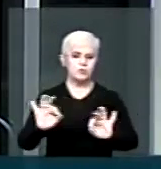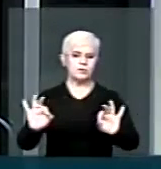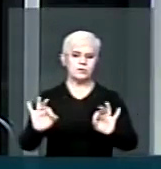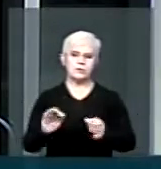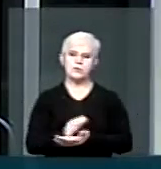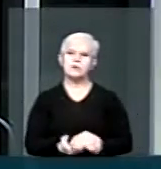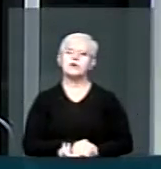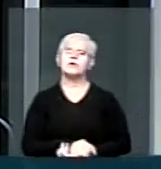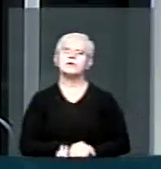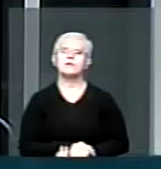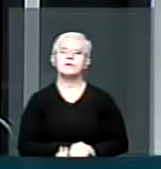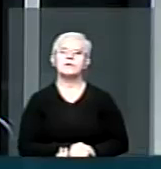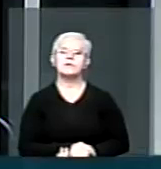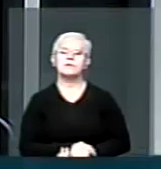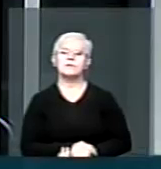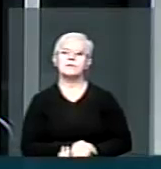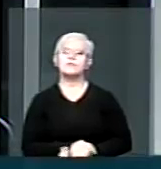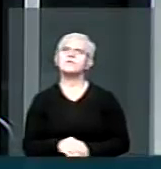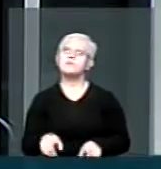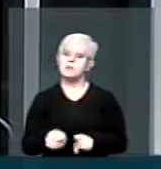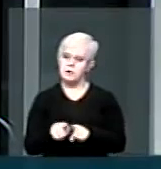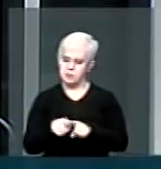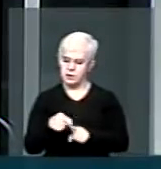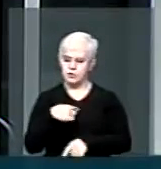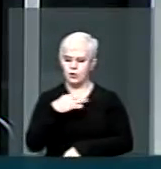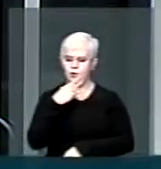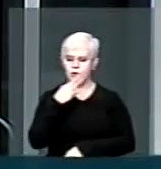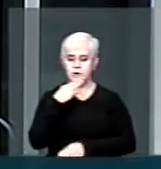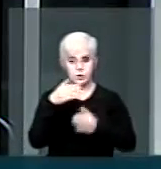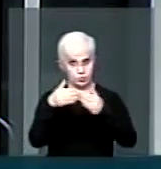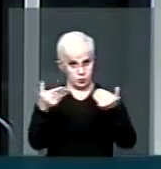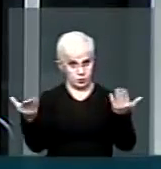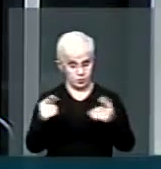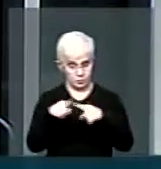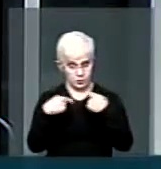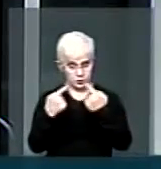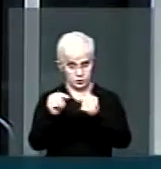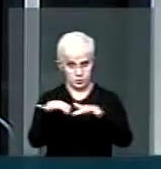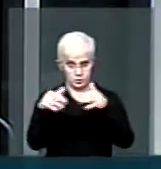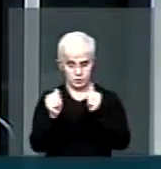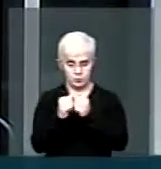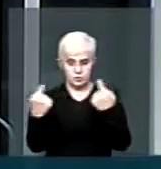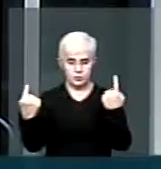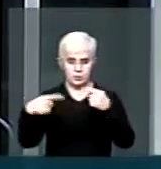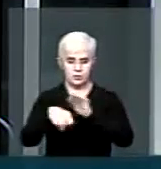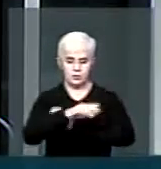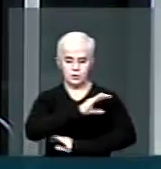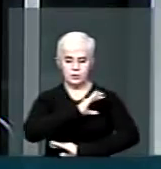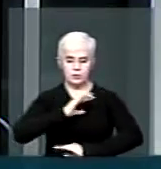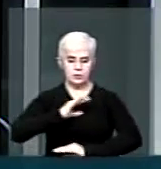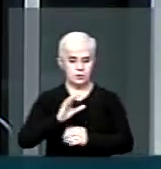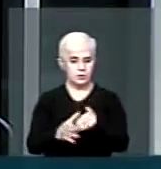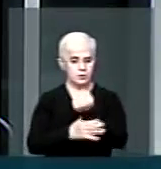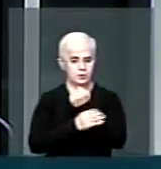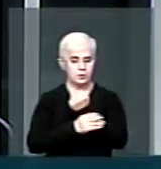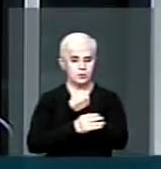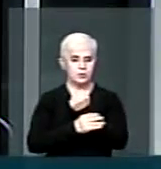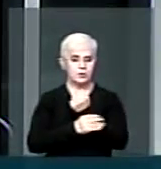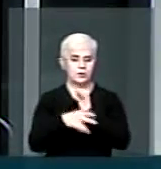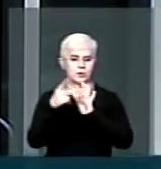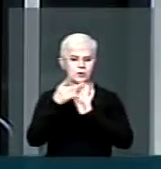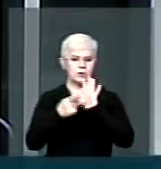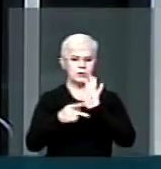também conheço e pedi agora uma audiência pública na Comissão de Segurança, o programa do